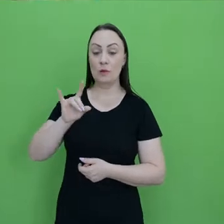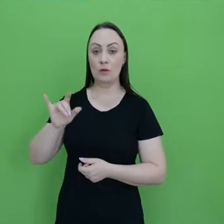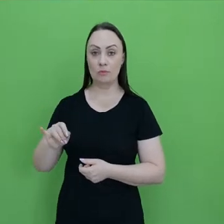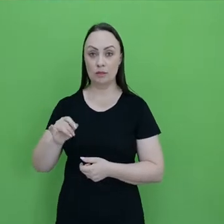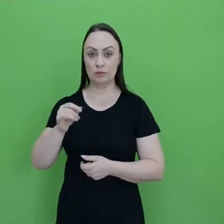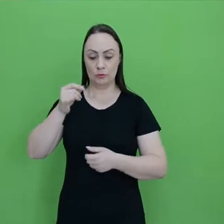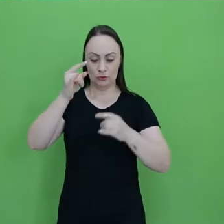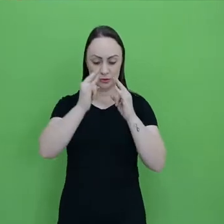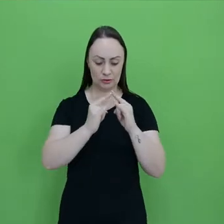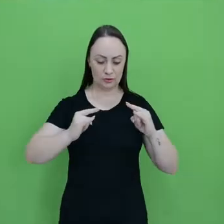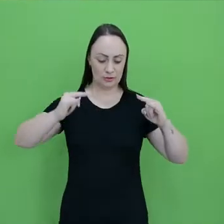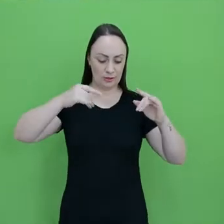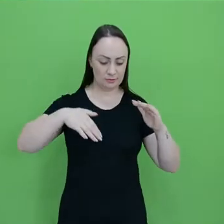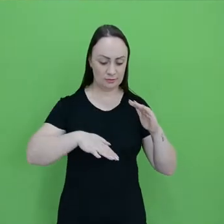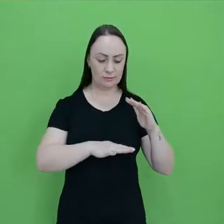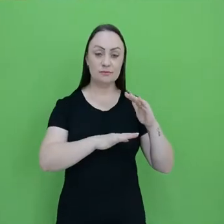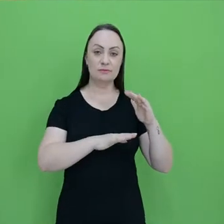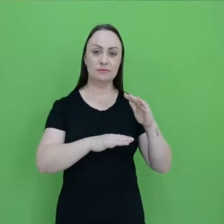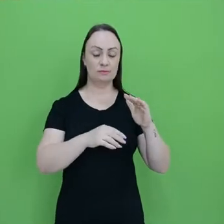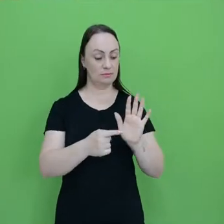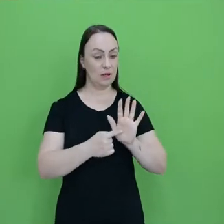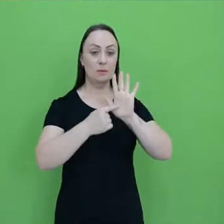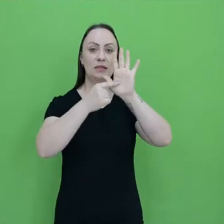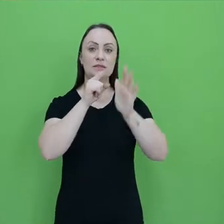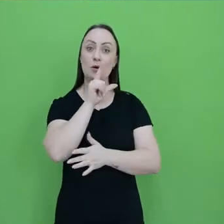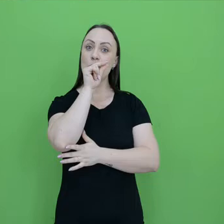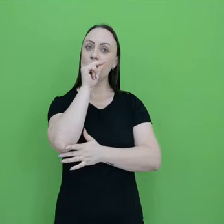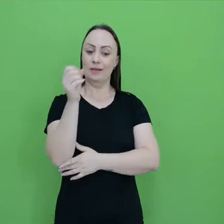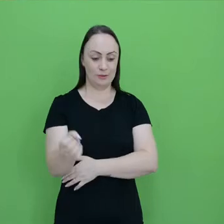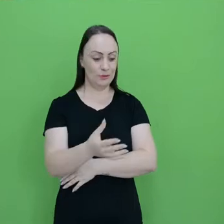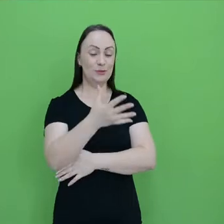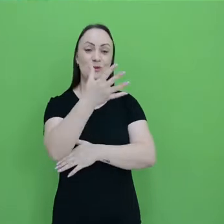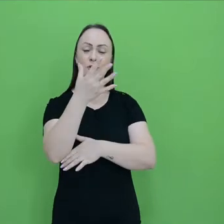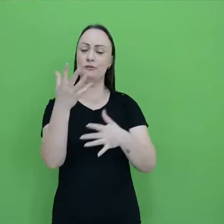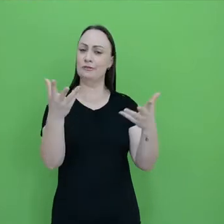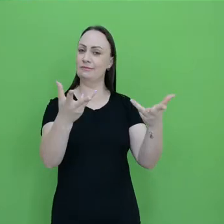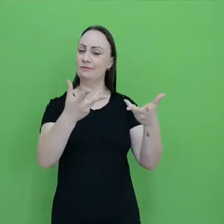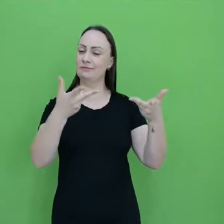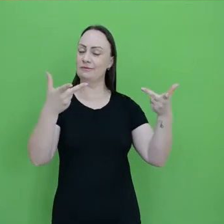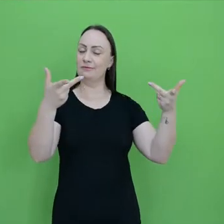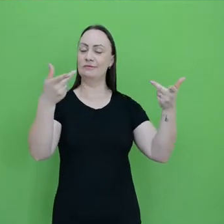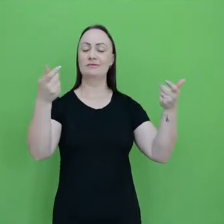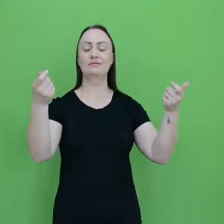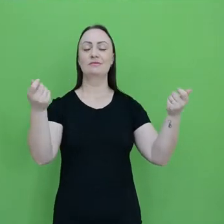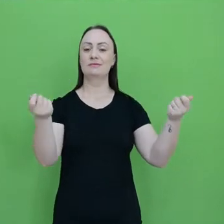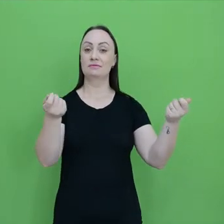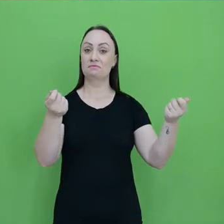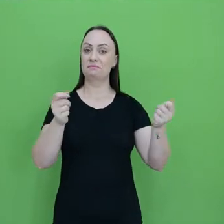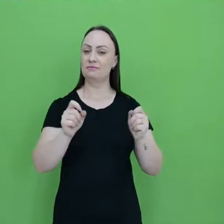Naquele dia, sobre a tenda onde o cigano morava, apareceu um pássaro novo,